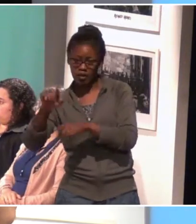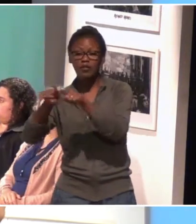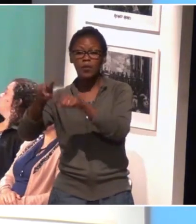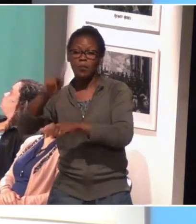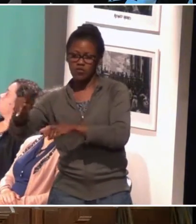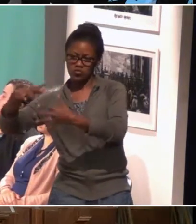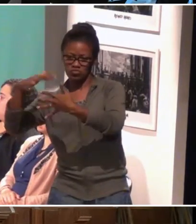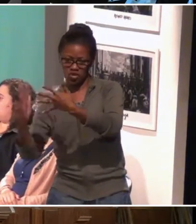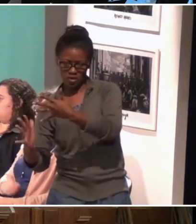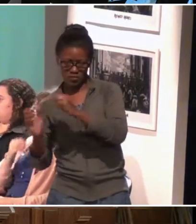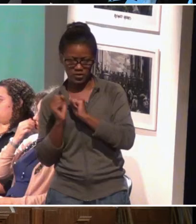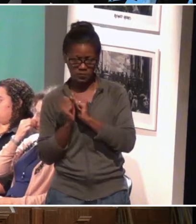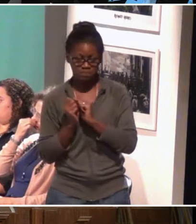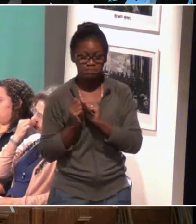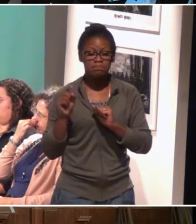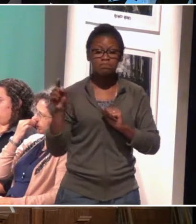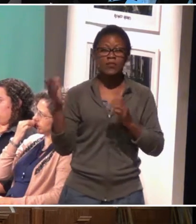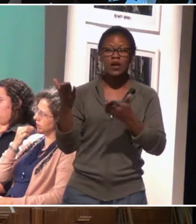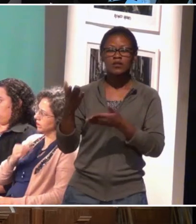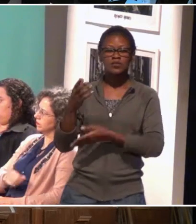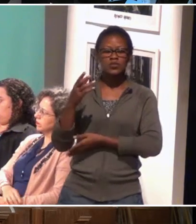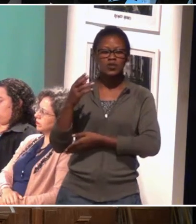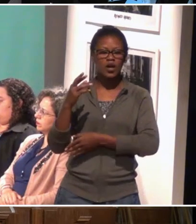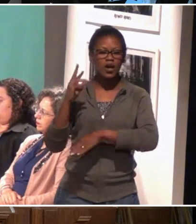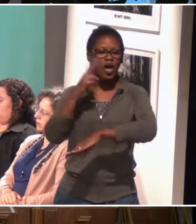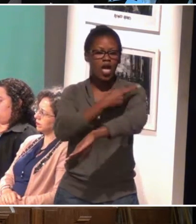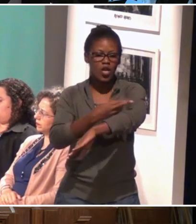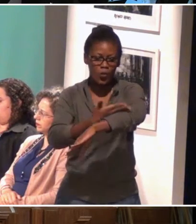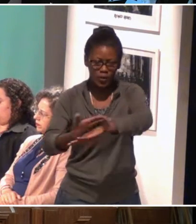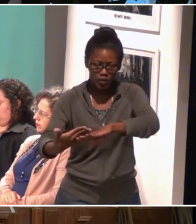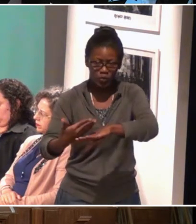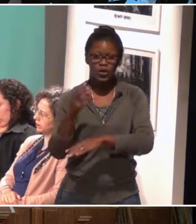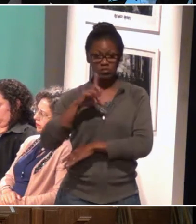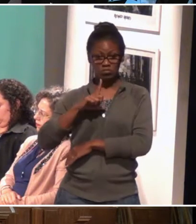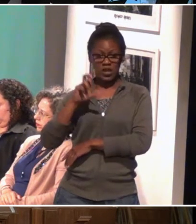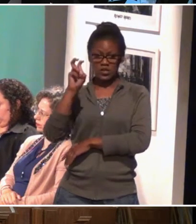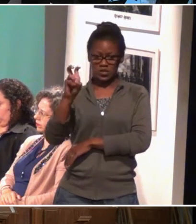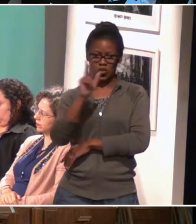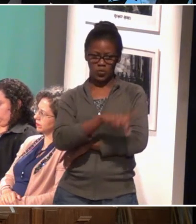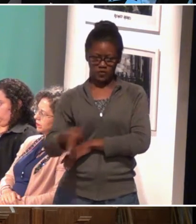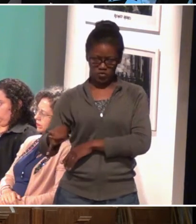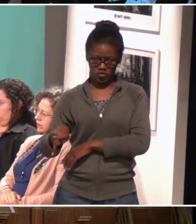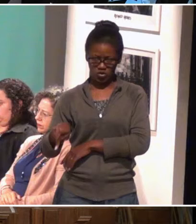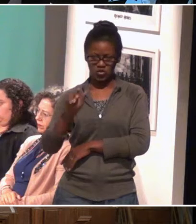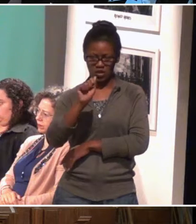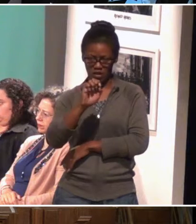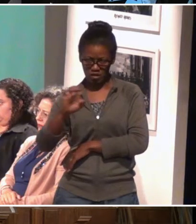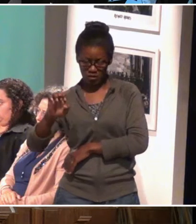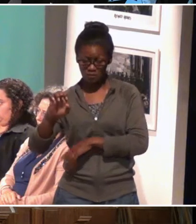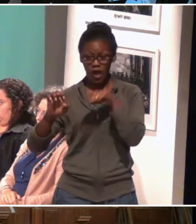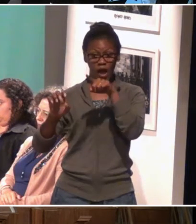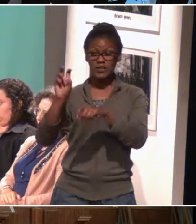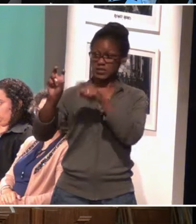Professor de Libras, nós temos, em Rio Branco, nós temos cinco professores. Aí, esses cinco professores,